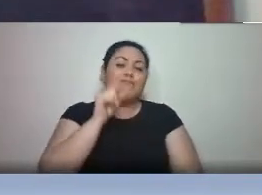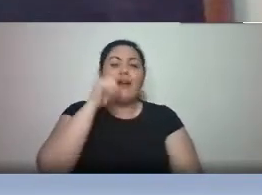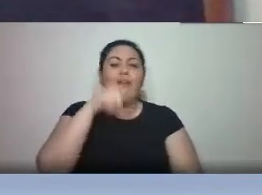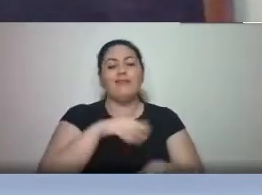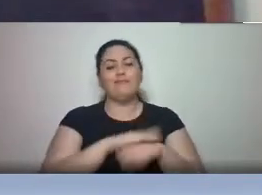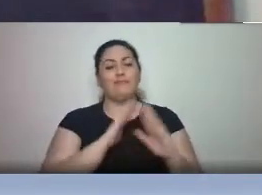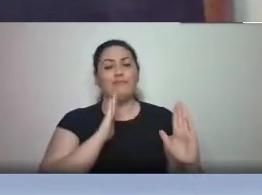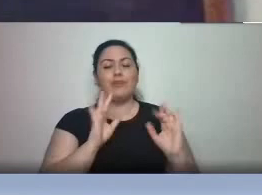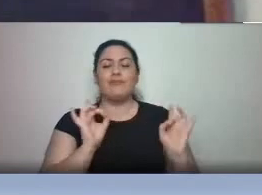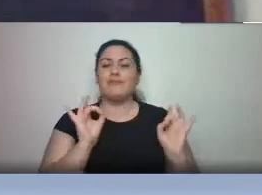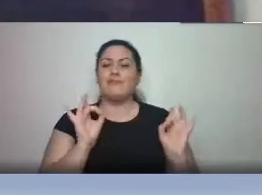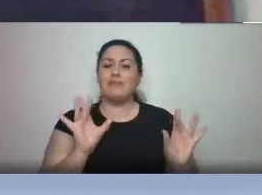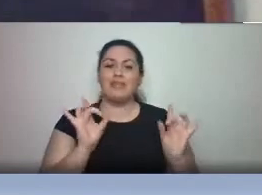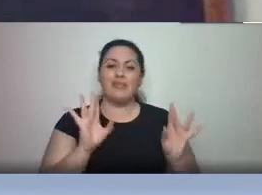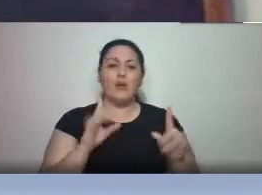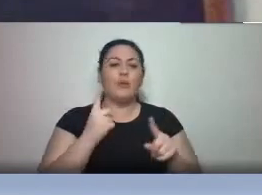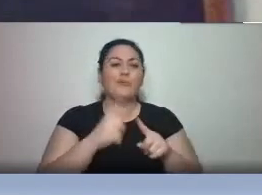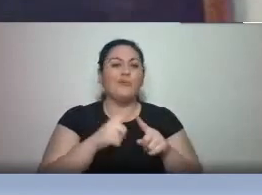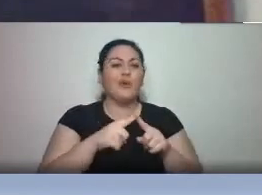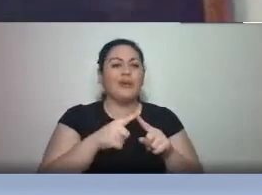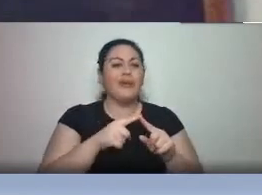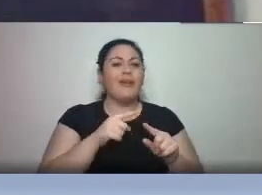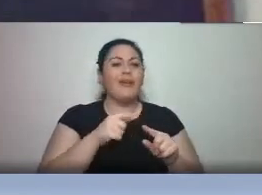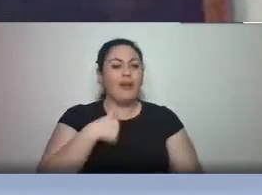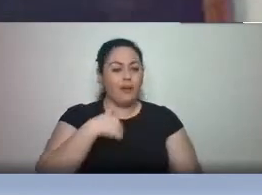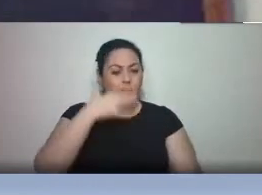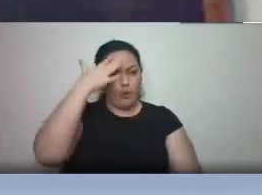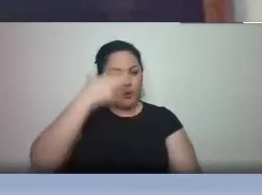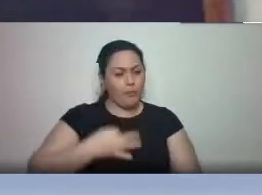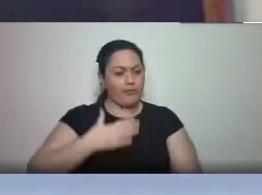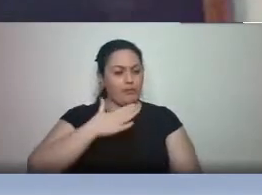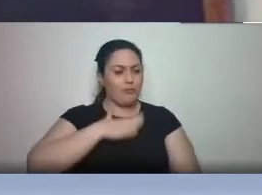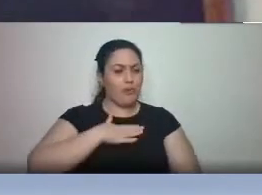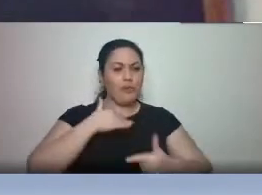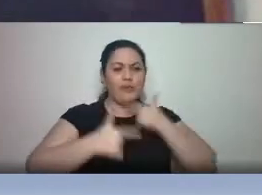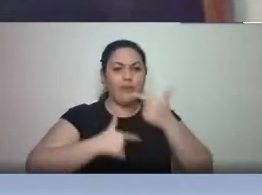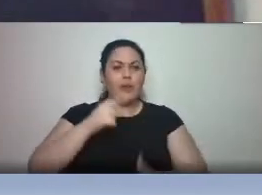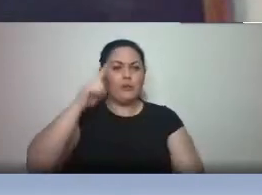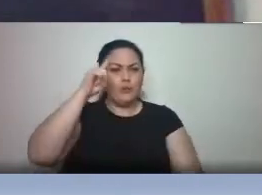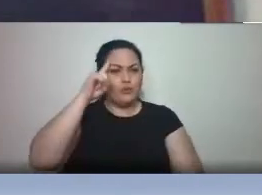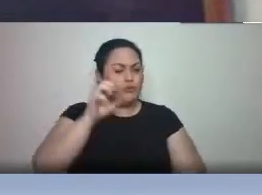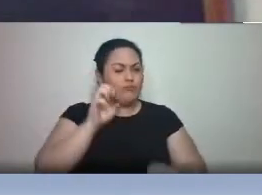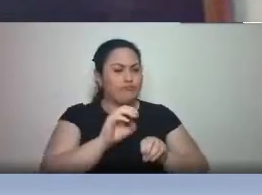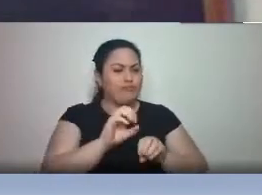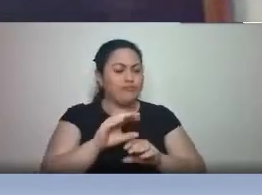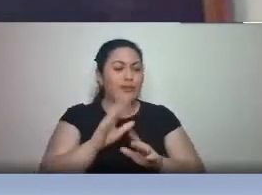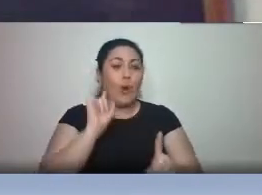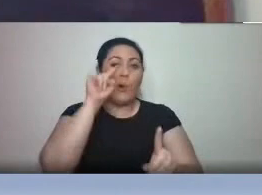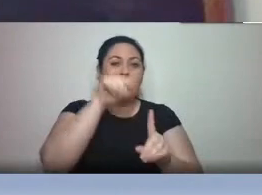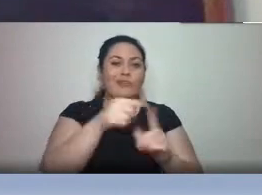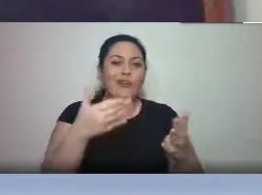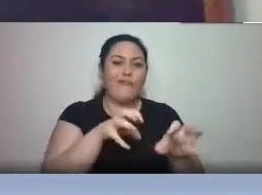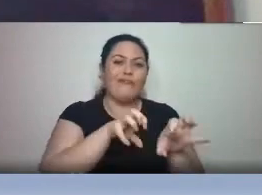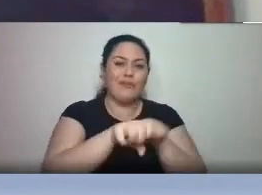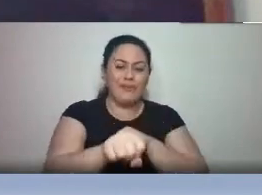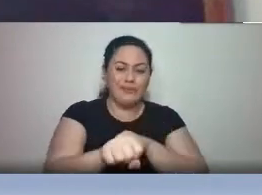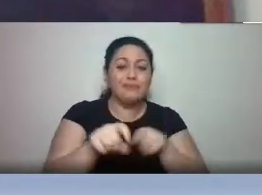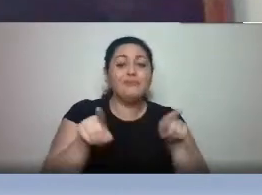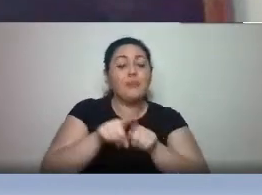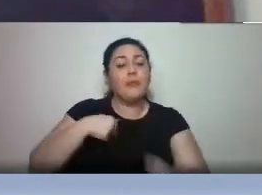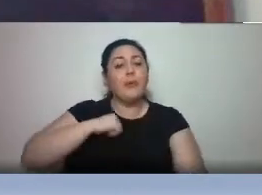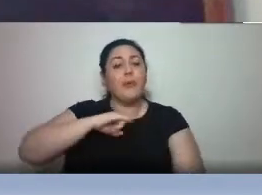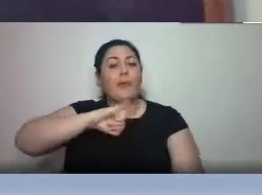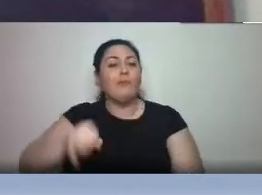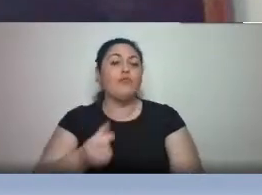especiais de dar sentido ao nosso fazer docente cotidiano, e também uma oportunidade de revisitar